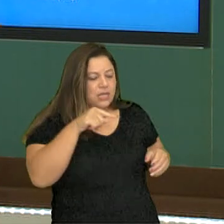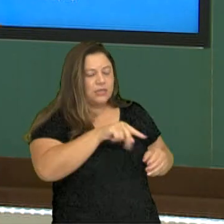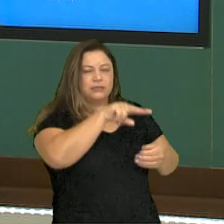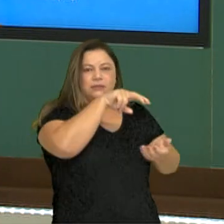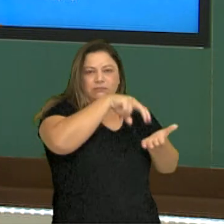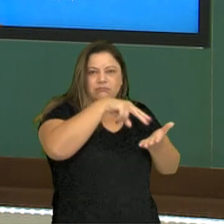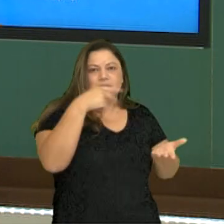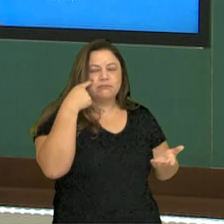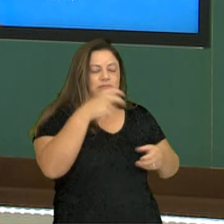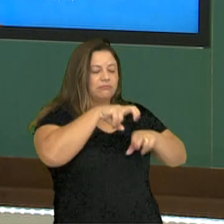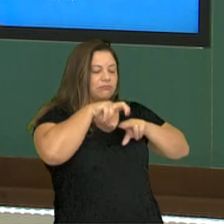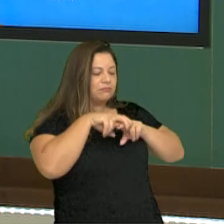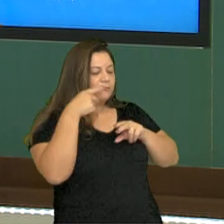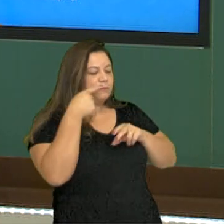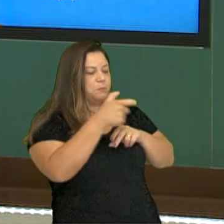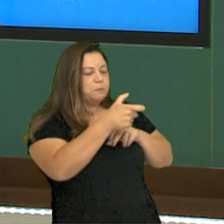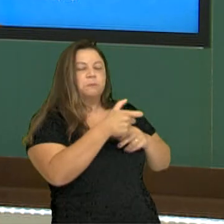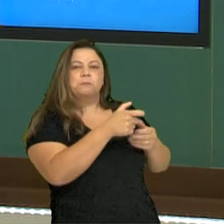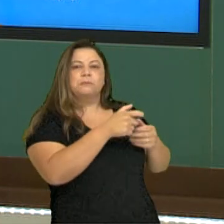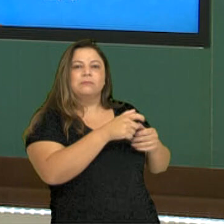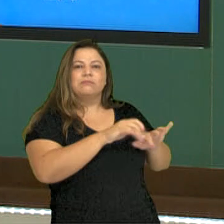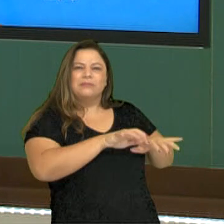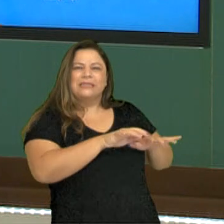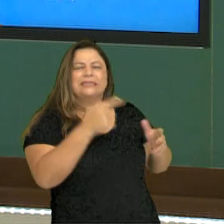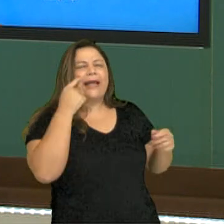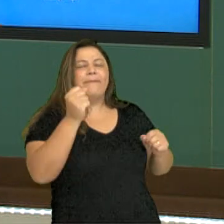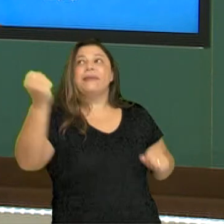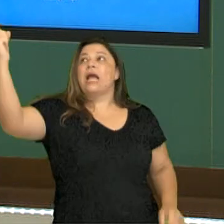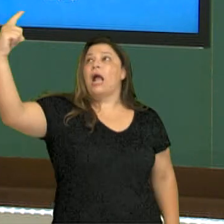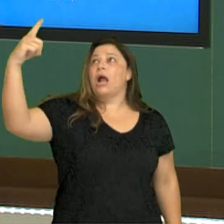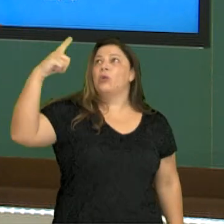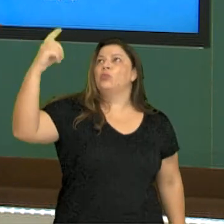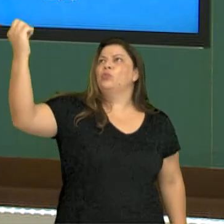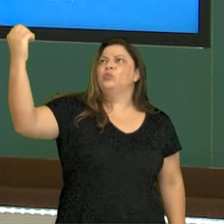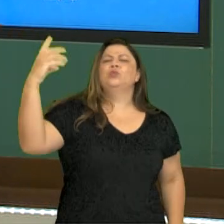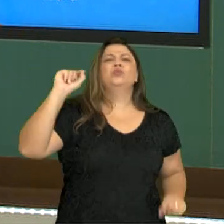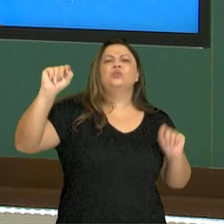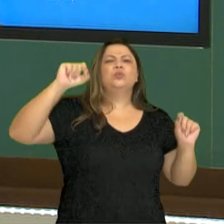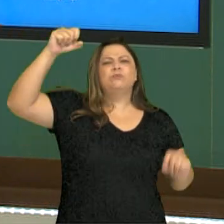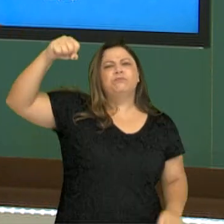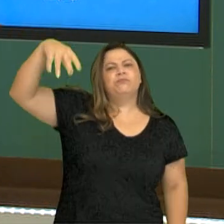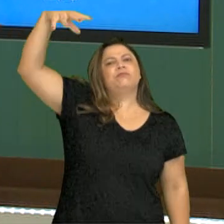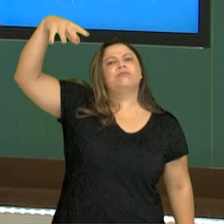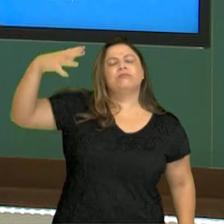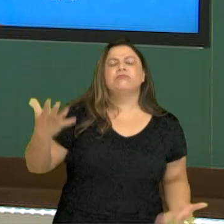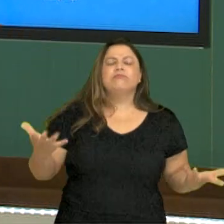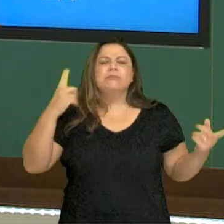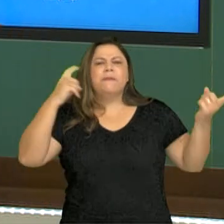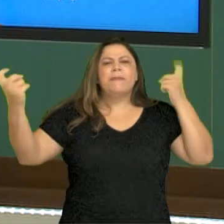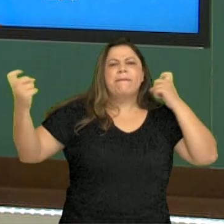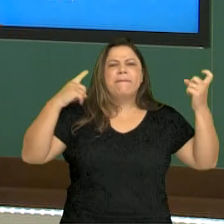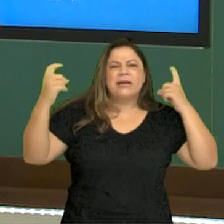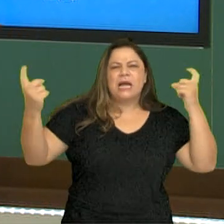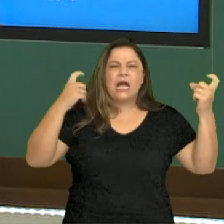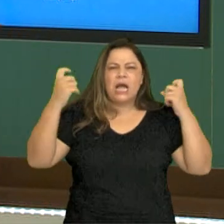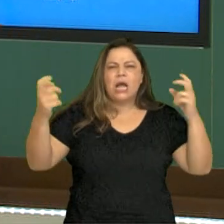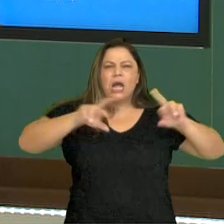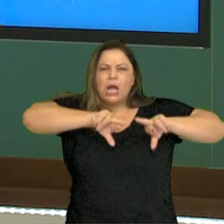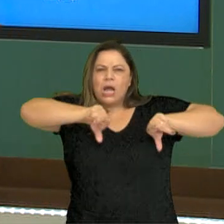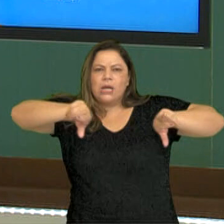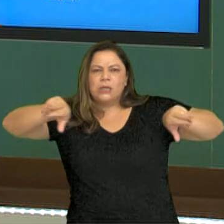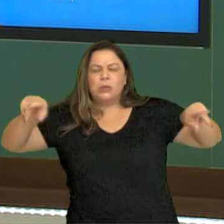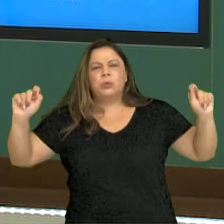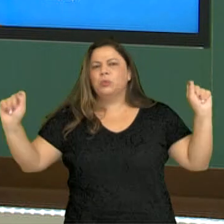Uma mesinha, uma escrivaninha. A luminosidade como que está? E os ruídos, e os barulhos? A gente tem que tomar cuidado,